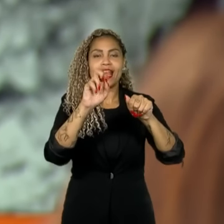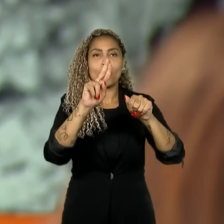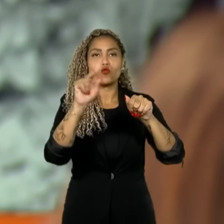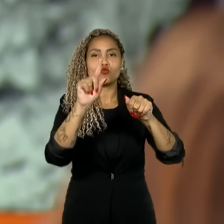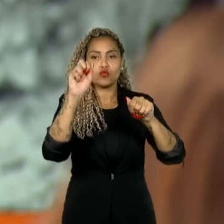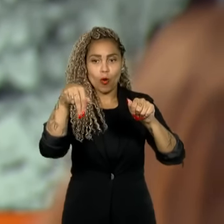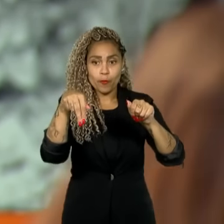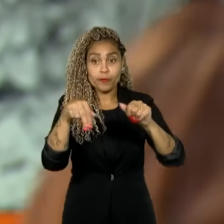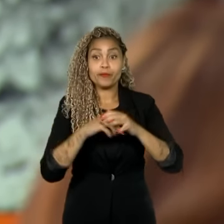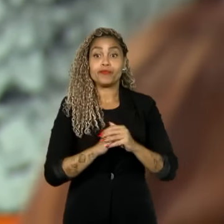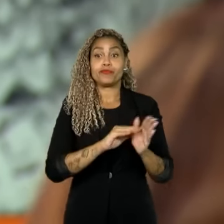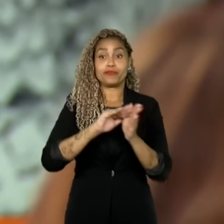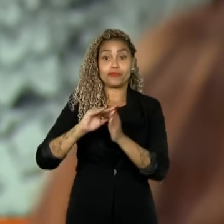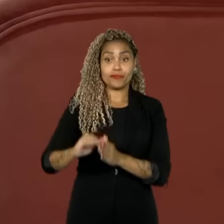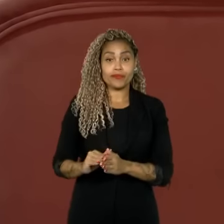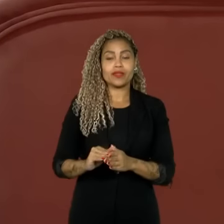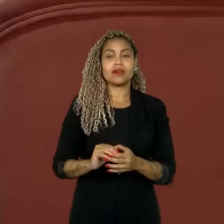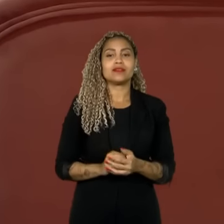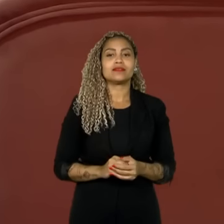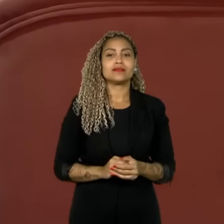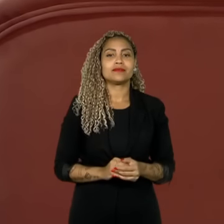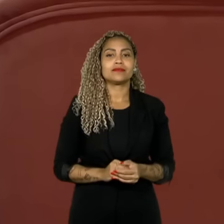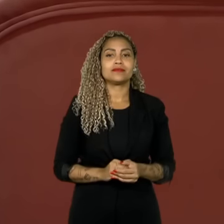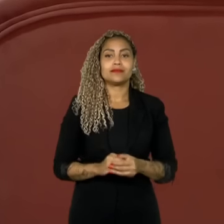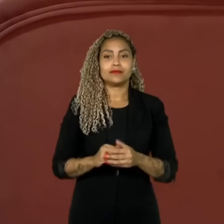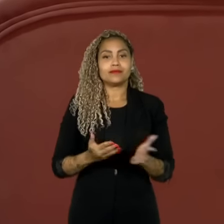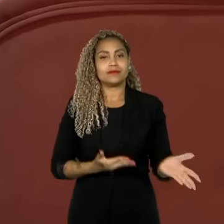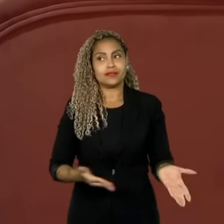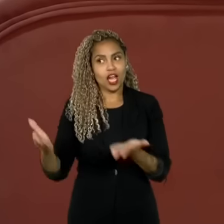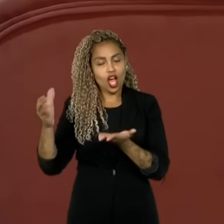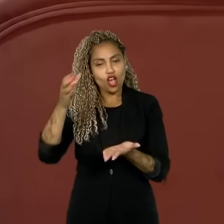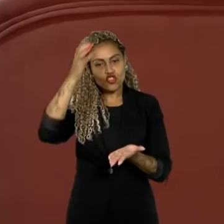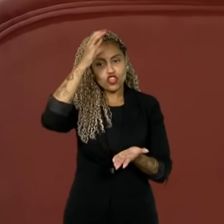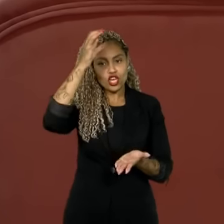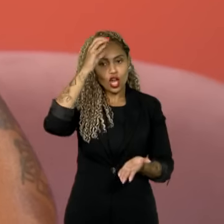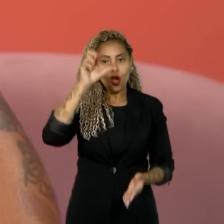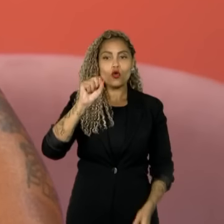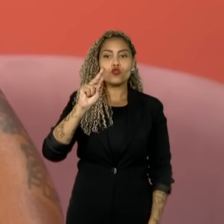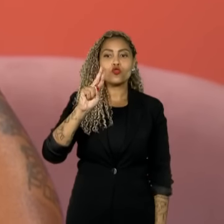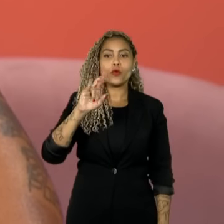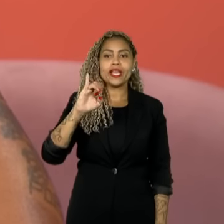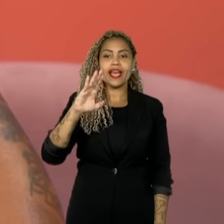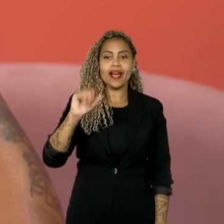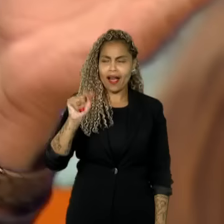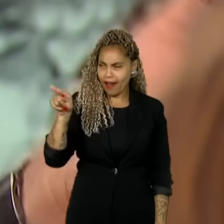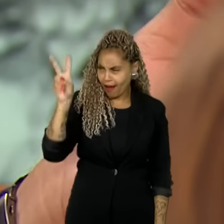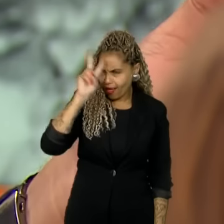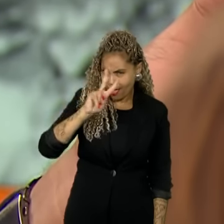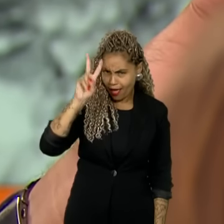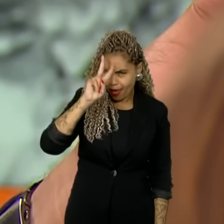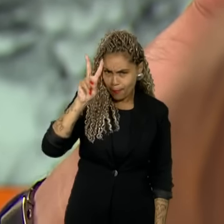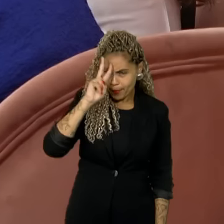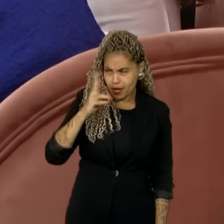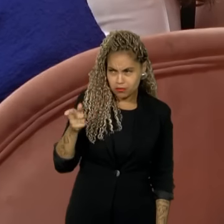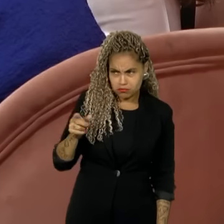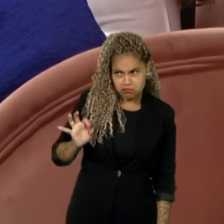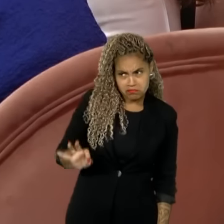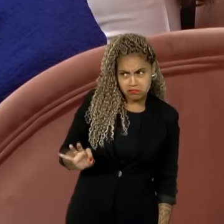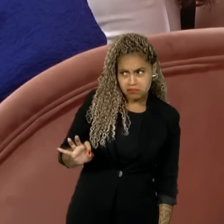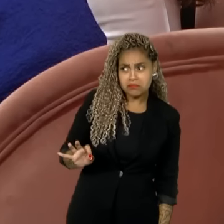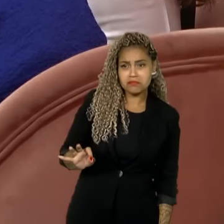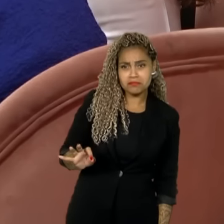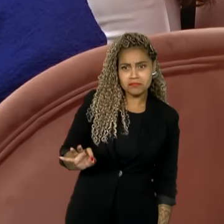Portela deixa algo... a Surica contar também. Claro. A Surica, não sei se a Surica lembra com essa precisão, mas